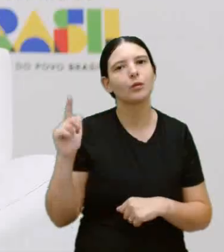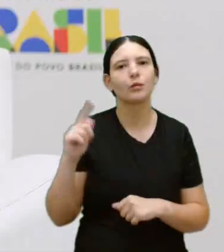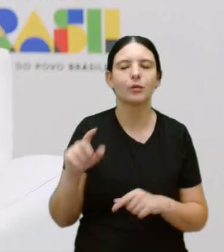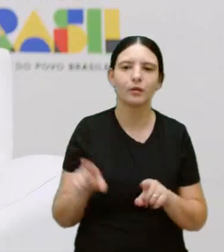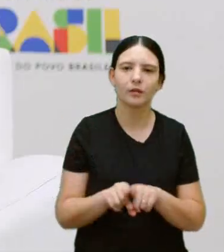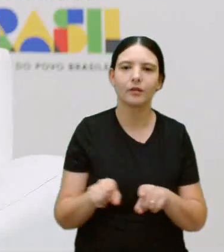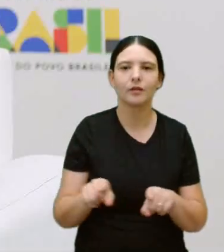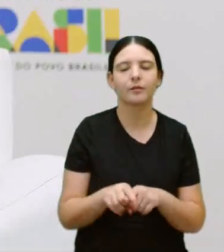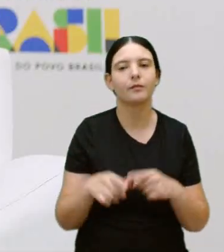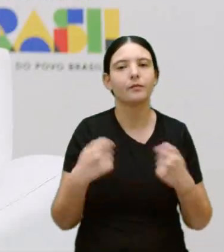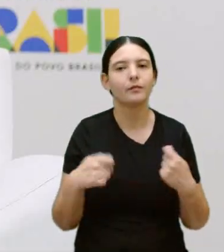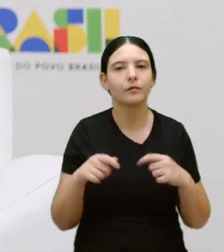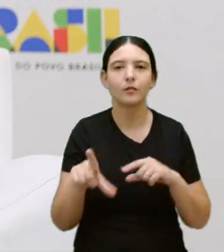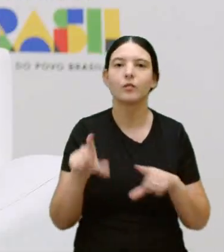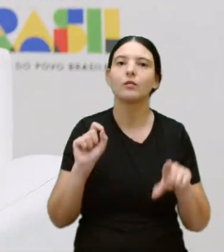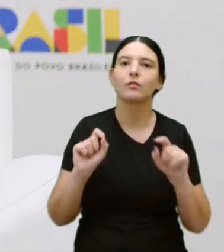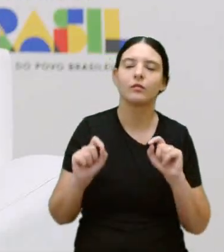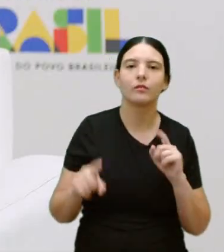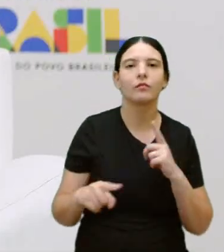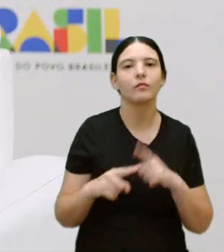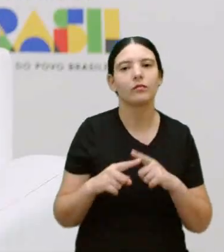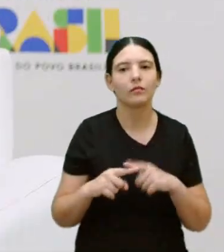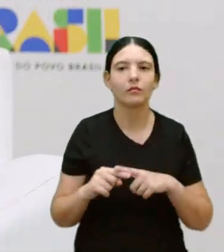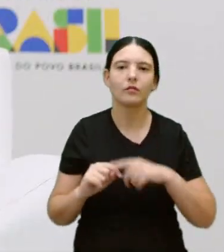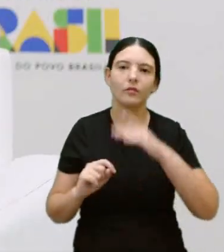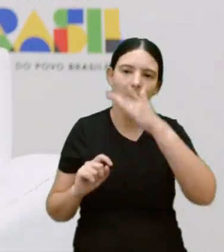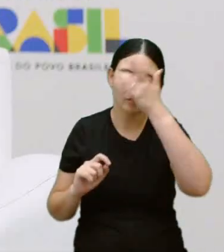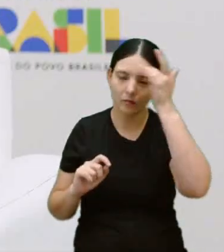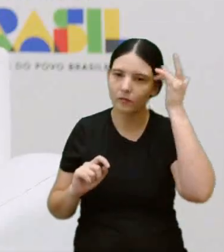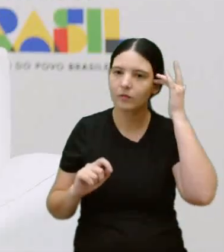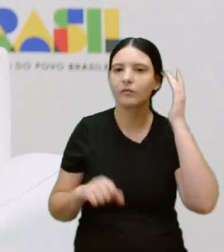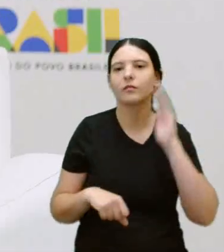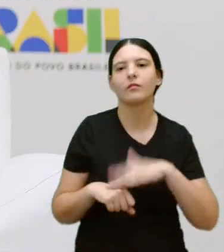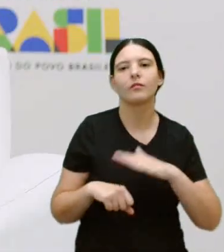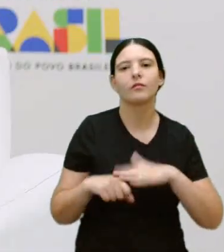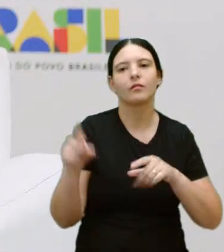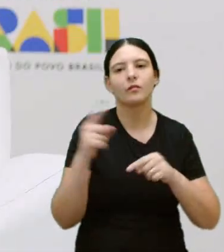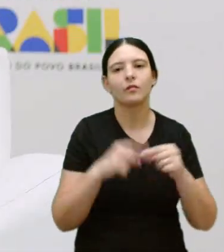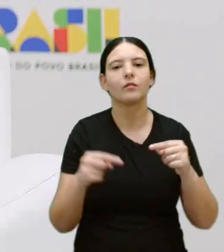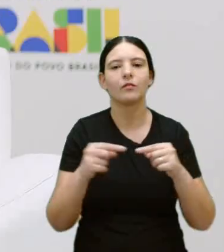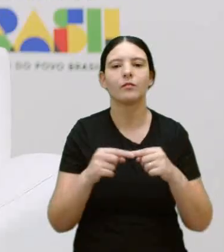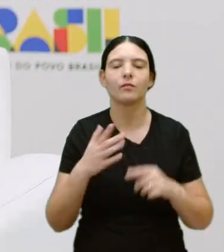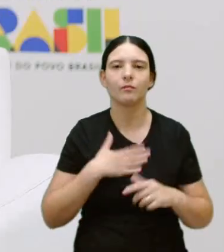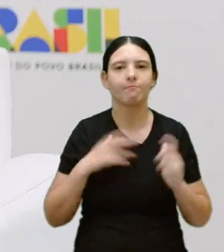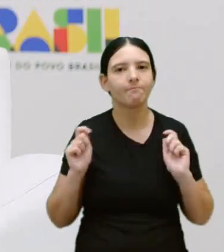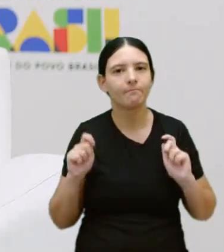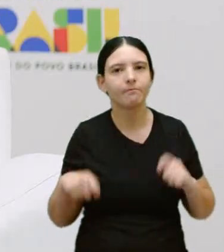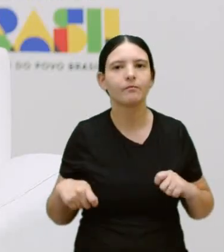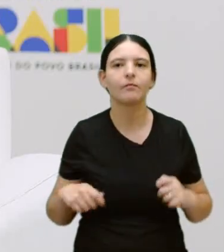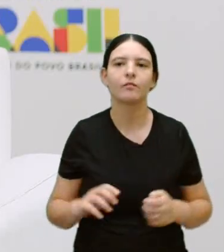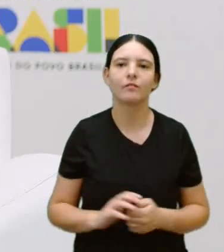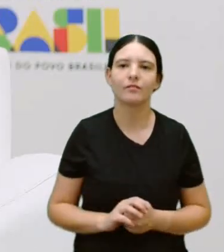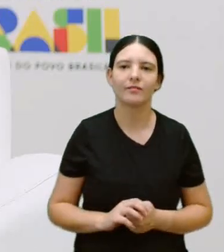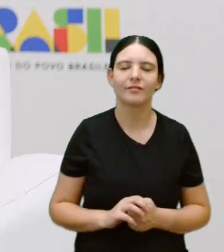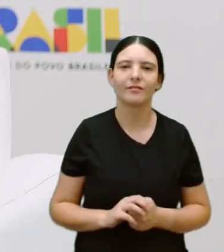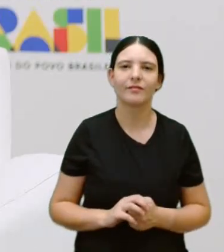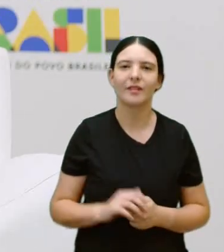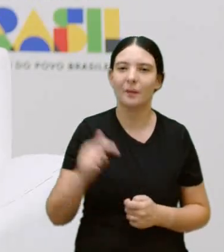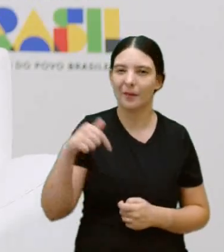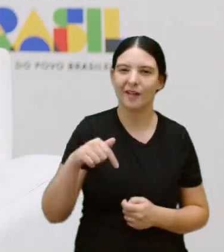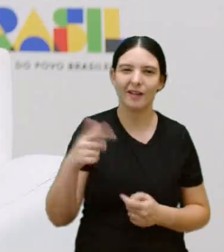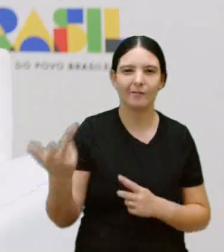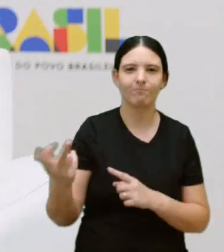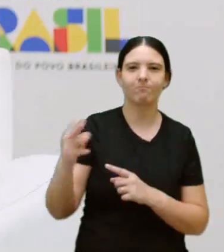quê? Naquela pessoa que vai fazer que o meu propósito se realize. É difícil transferir para cá, tá? É difícil